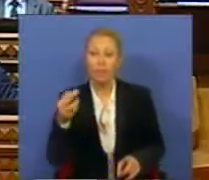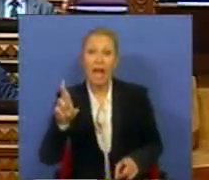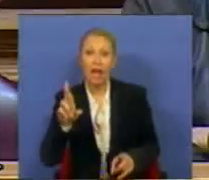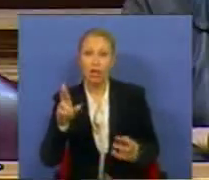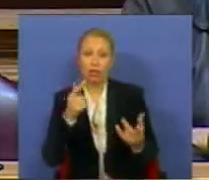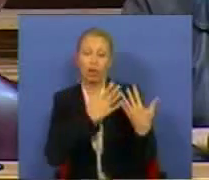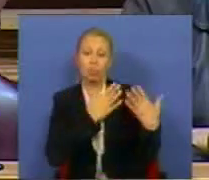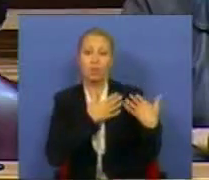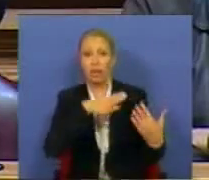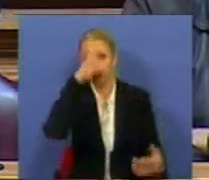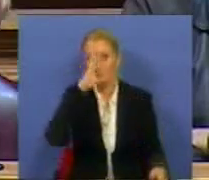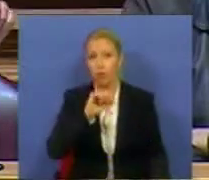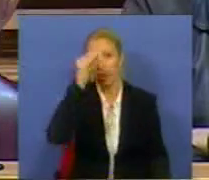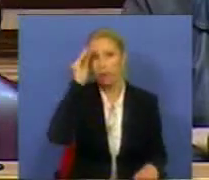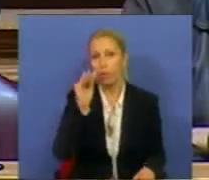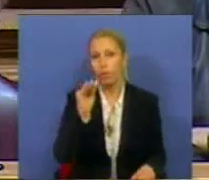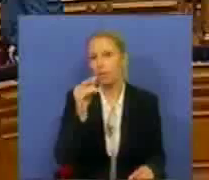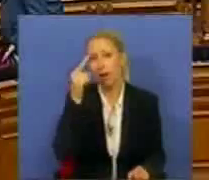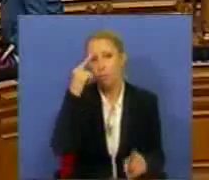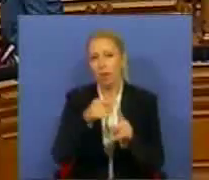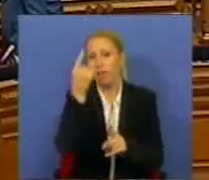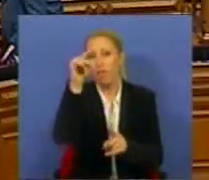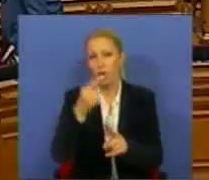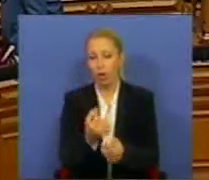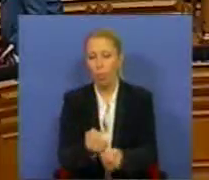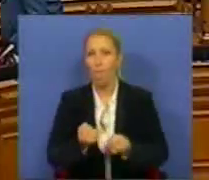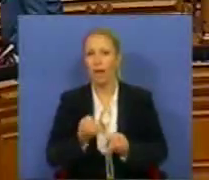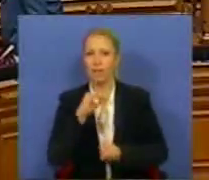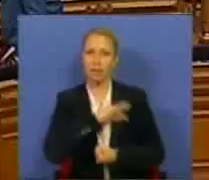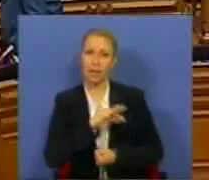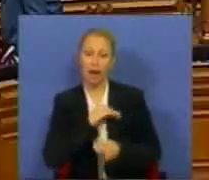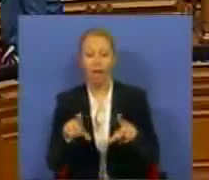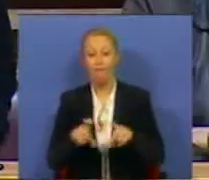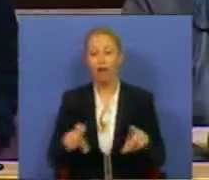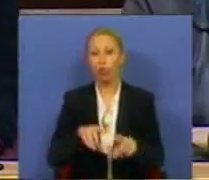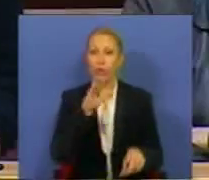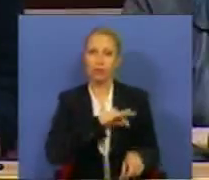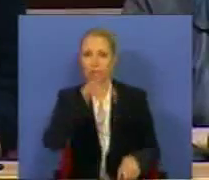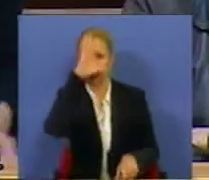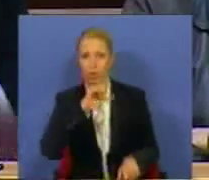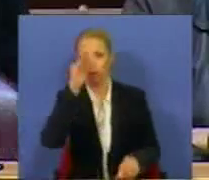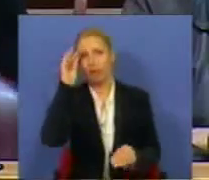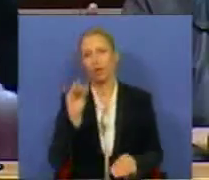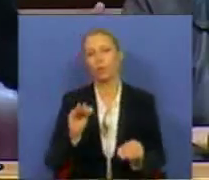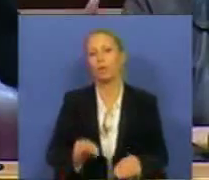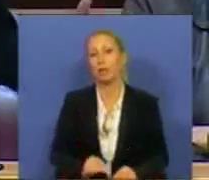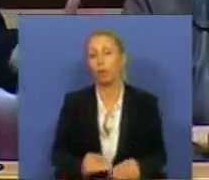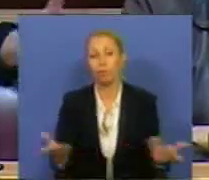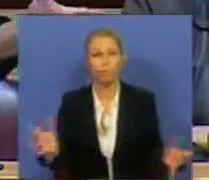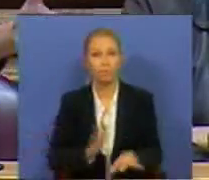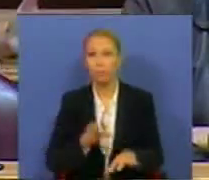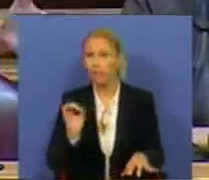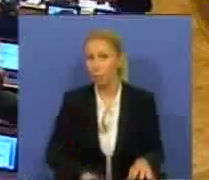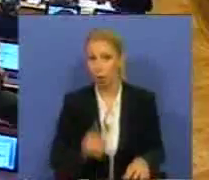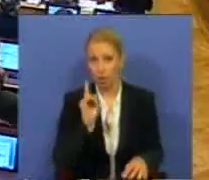Educação era só era a poupança salarial, a fatura salarial do Ministério da Educação. E por isso mesmo